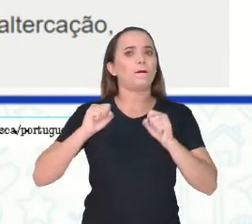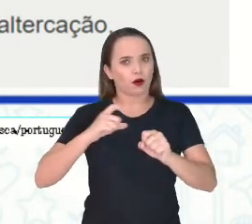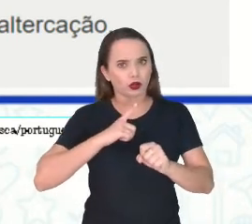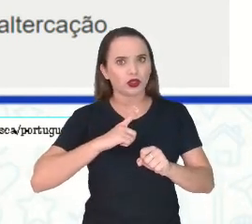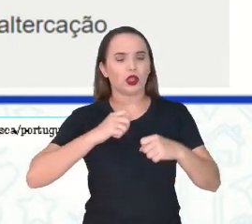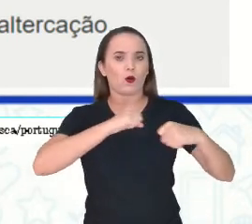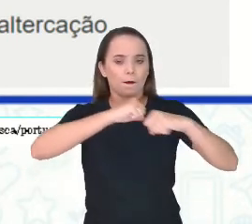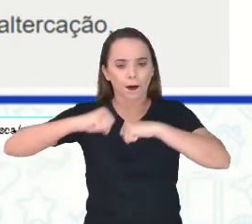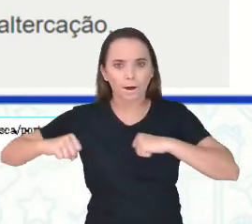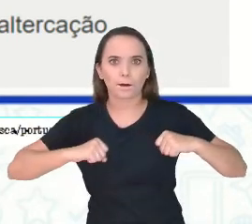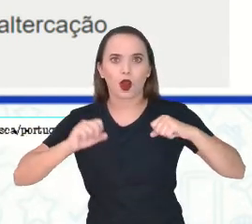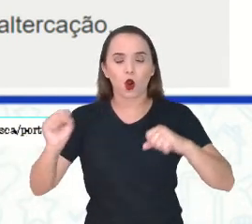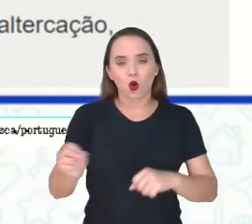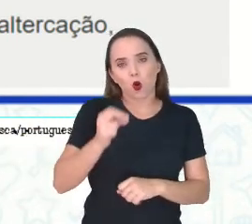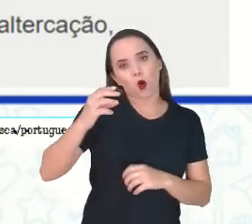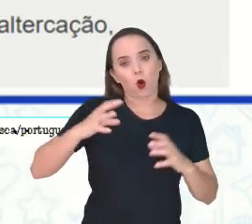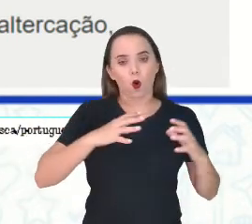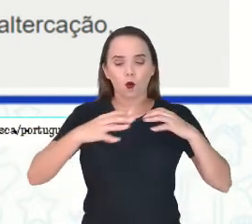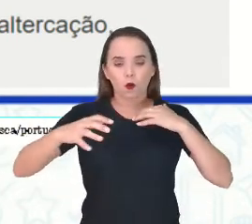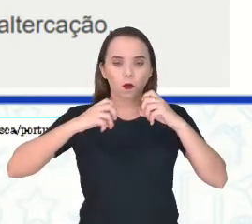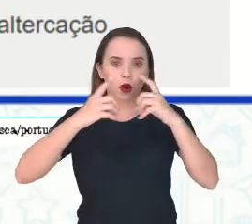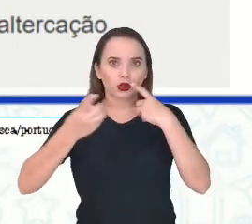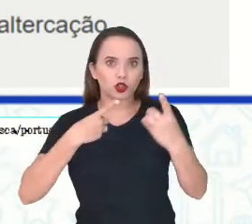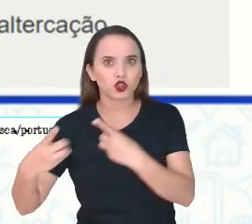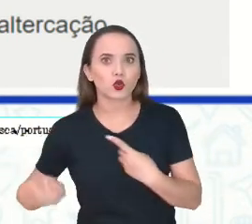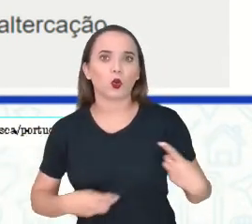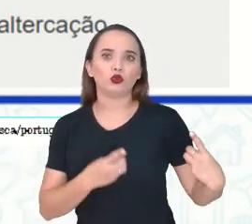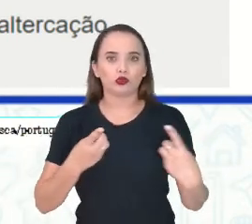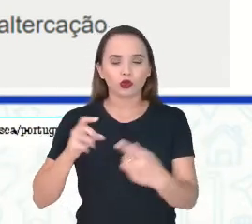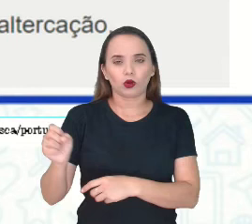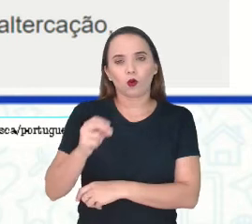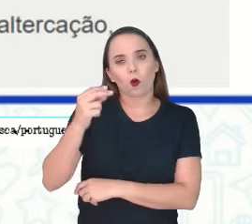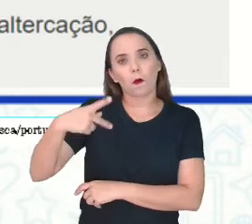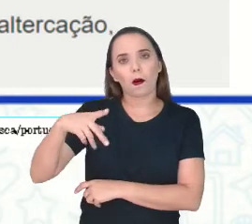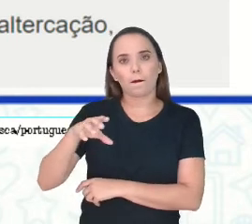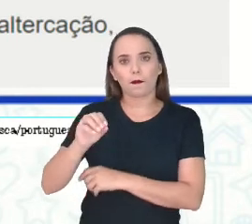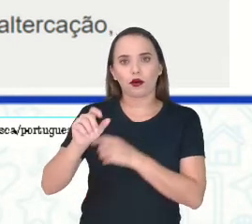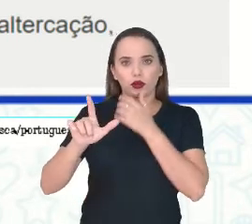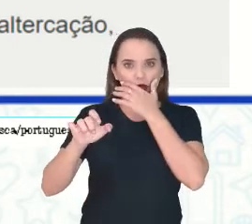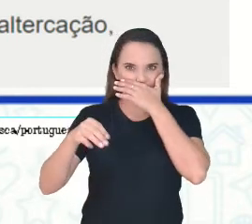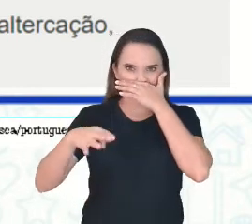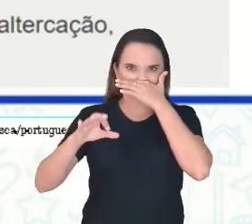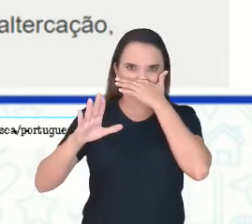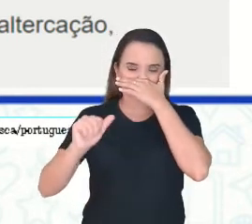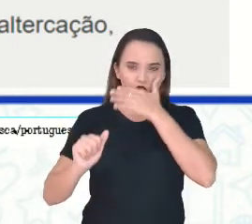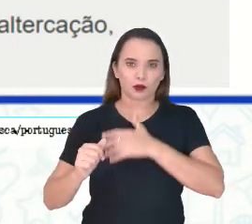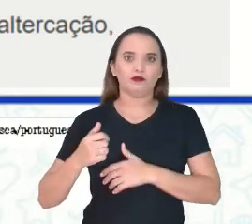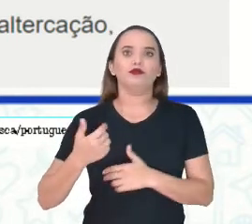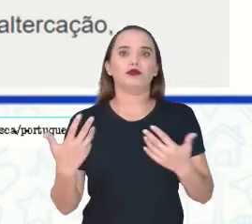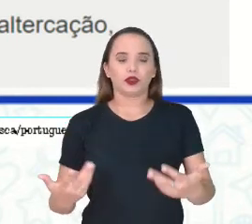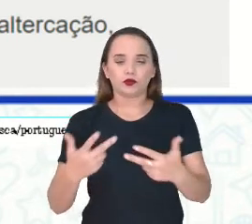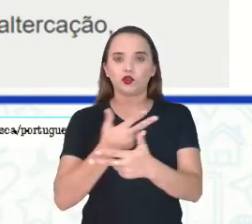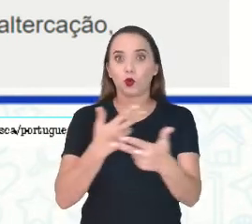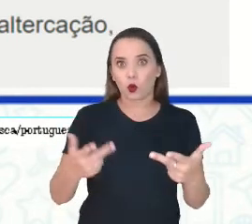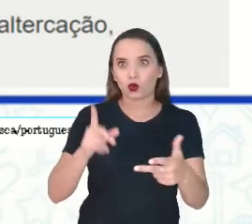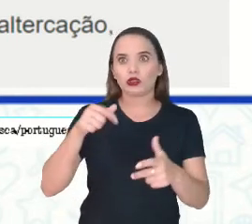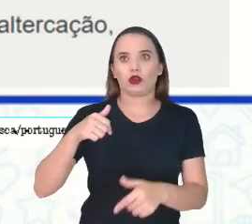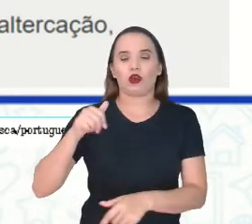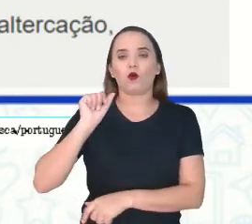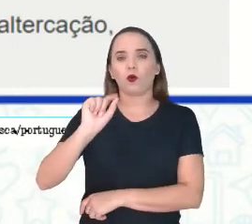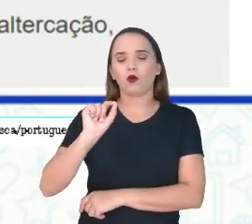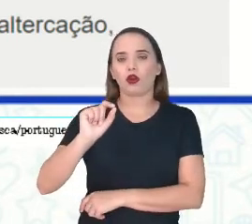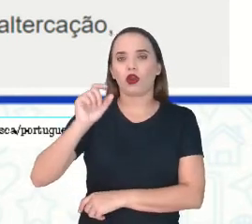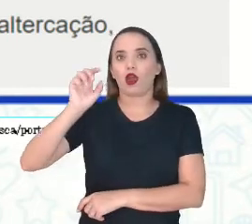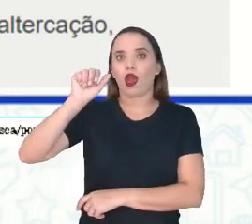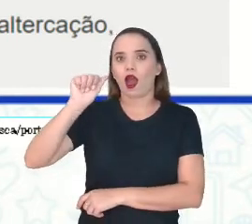contenda, que é uma discussão, né, polêmica. Então, aqui a gente já pode ver que o argumento ele é algo que é fundamentado, é um raciocínio,